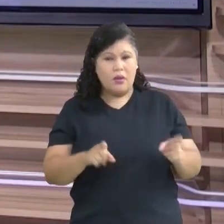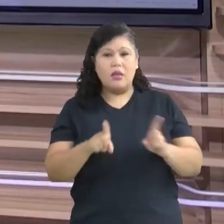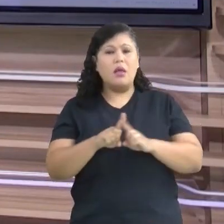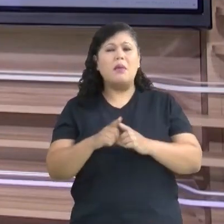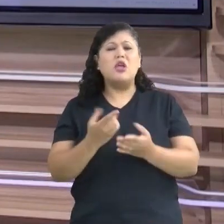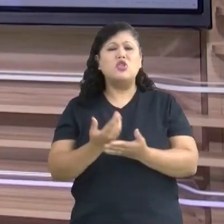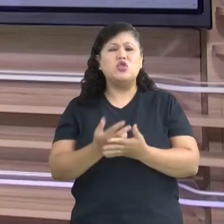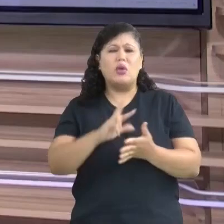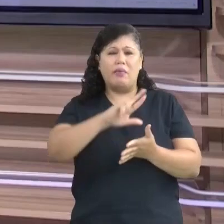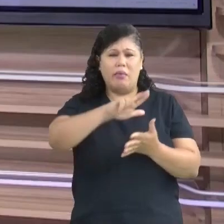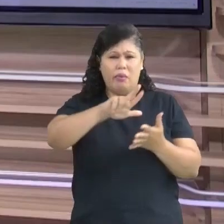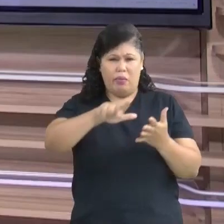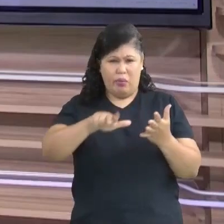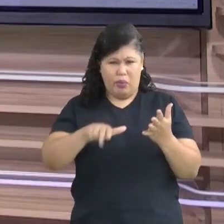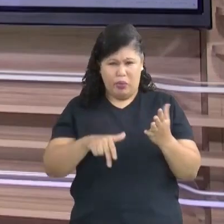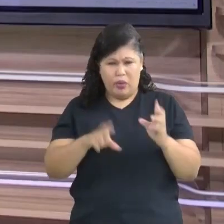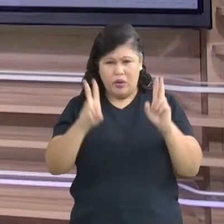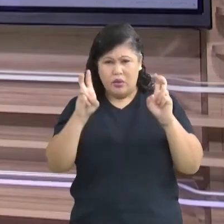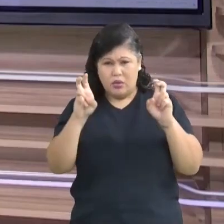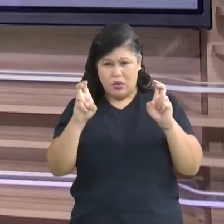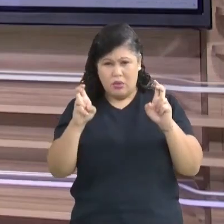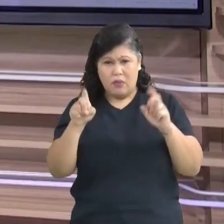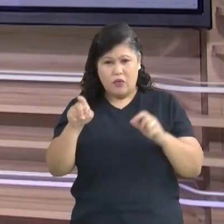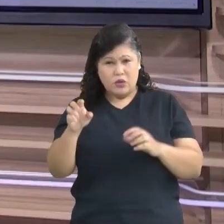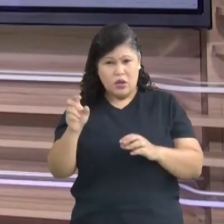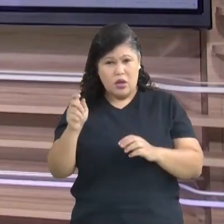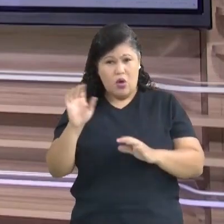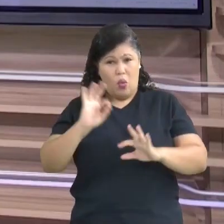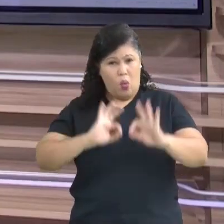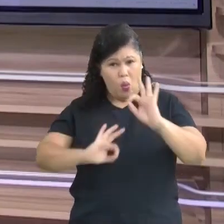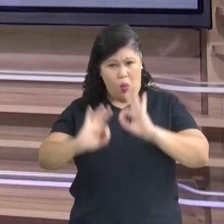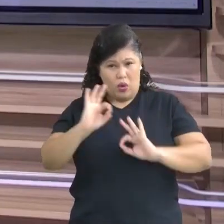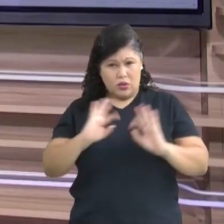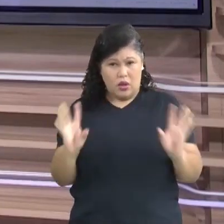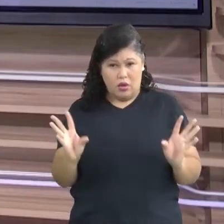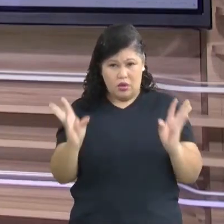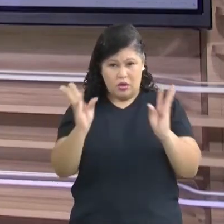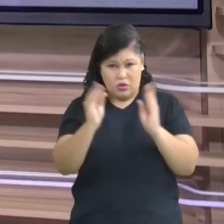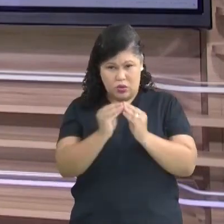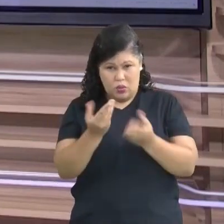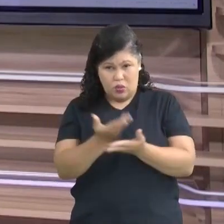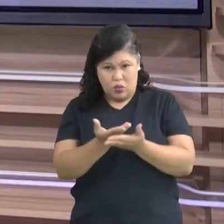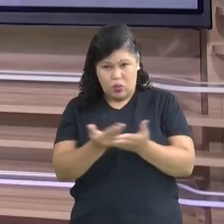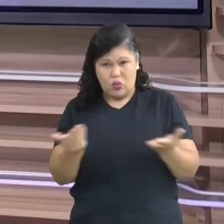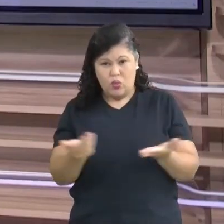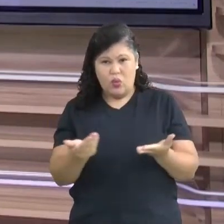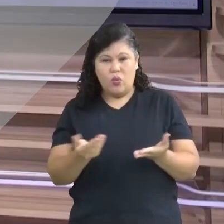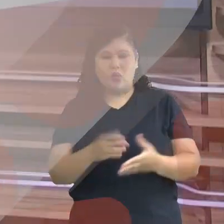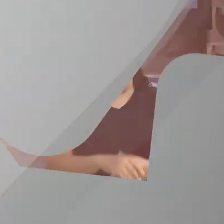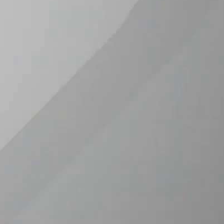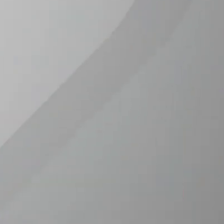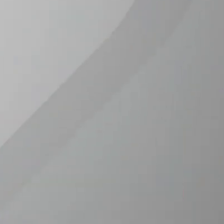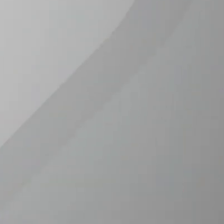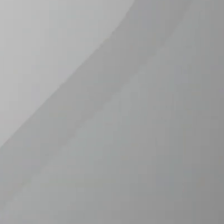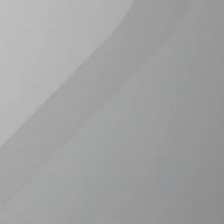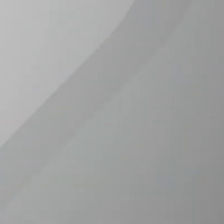várias coisas. Estão preparados agora para o nosso resumo do nosso conteúdo? Então vamos lá?